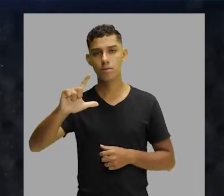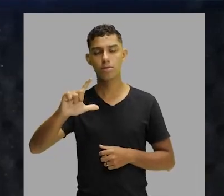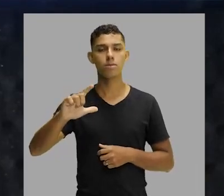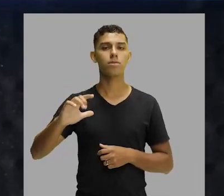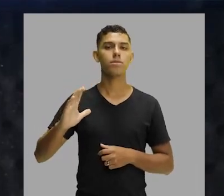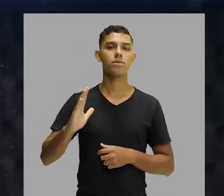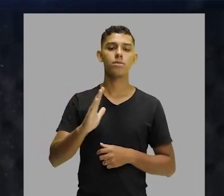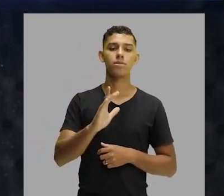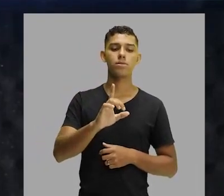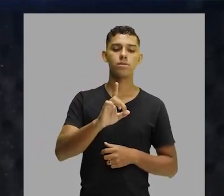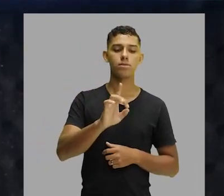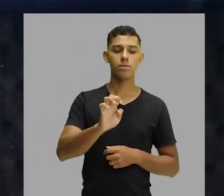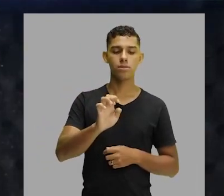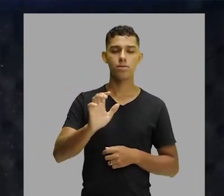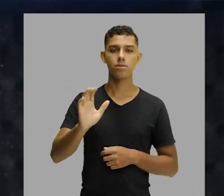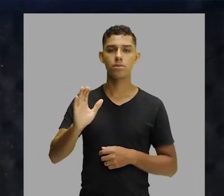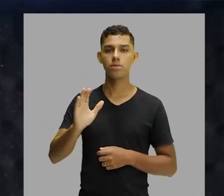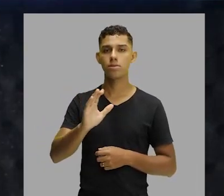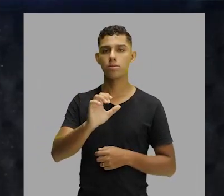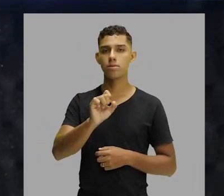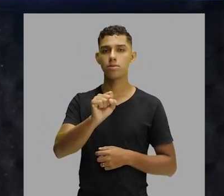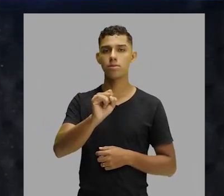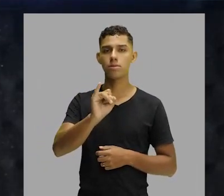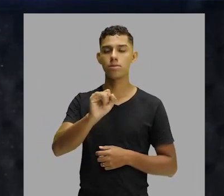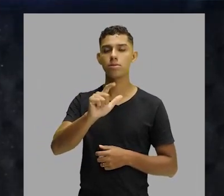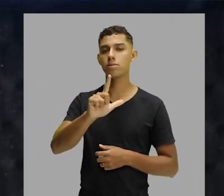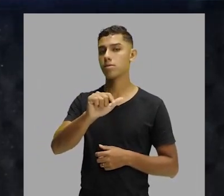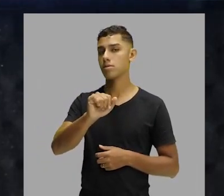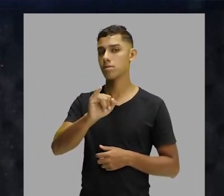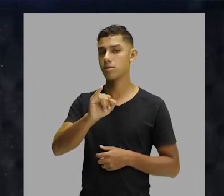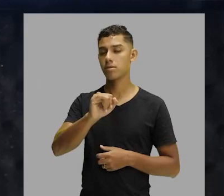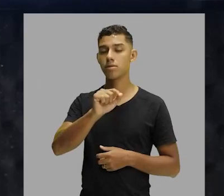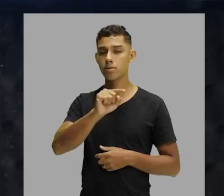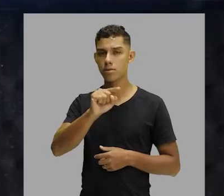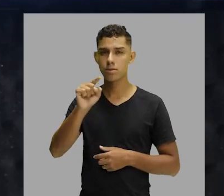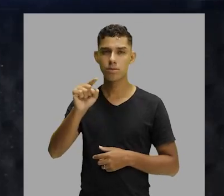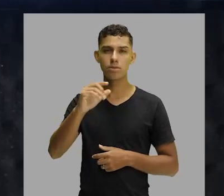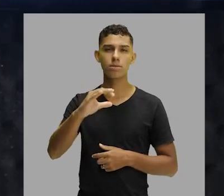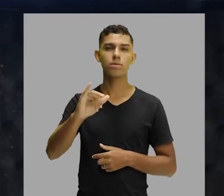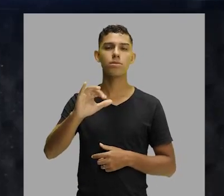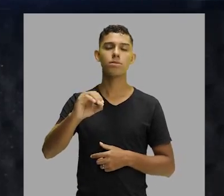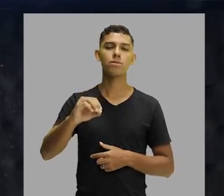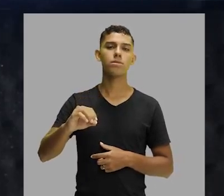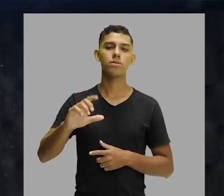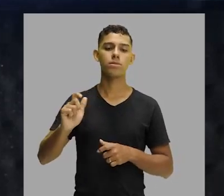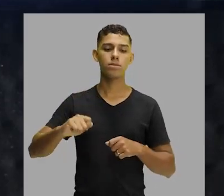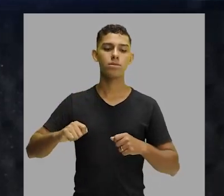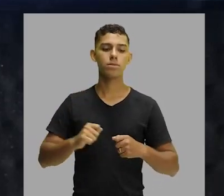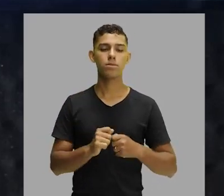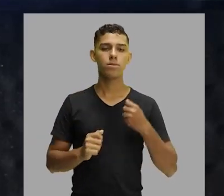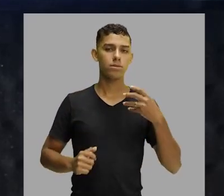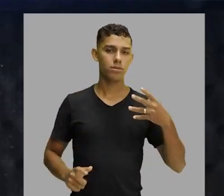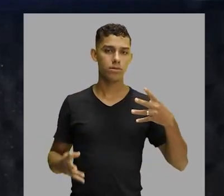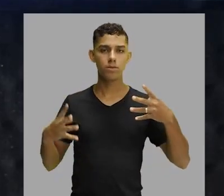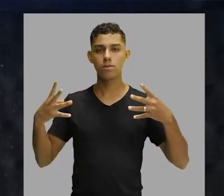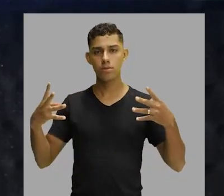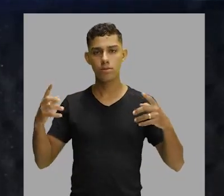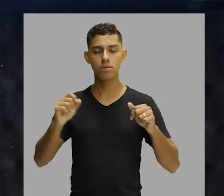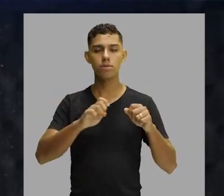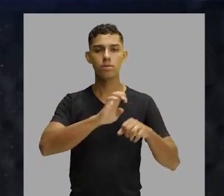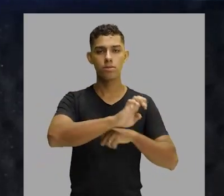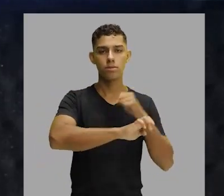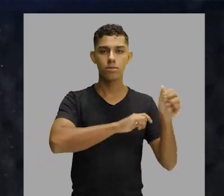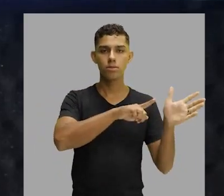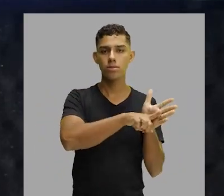silício, né, o silício ali, eles todos já fazem uma ligação, cada um com 4 elétrons na última camada, então eles fazem